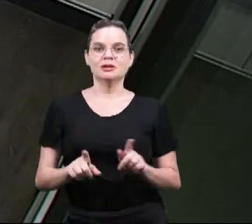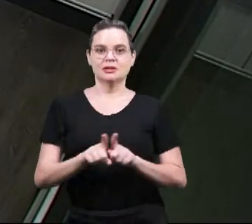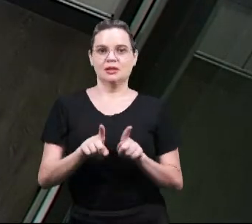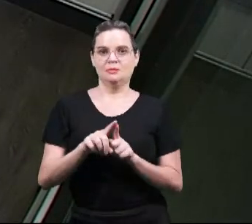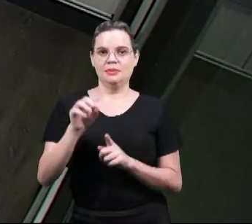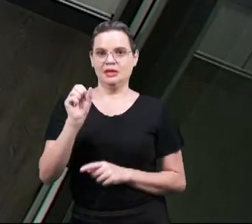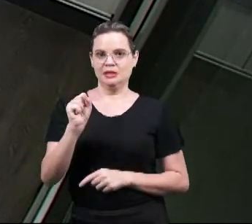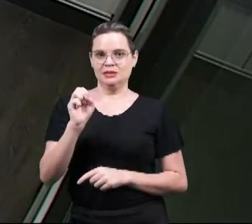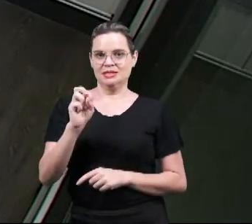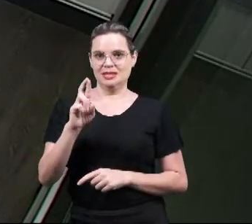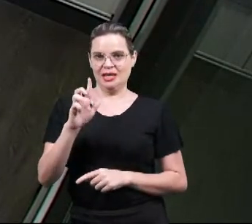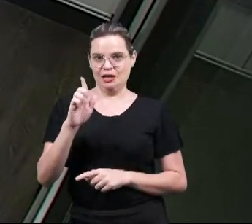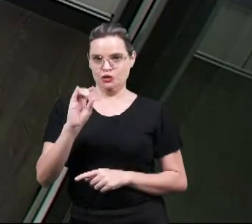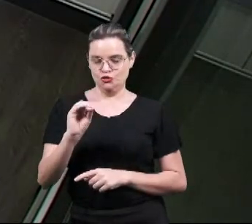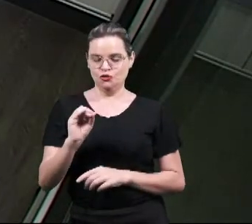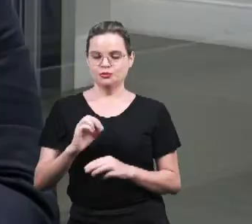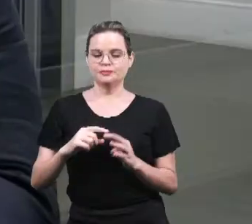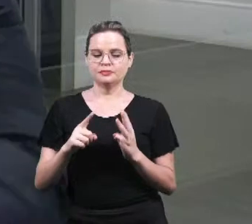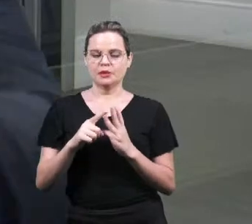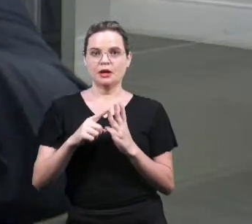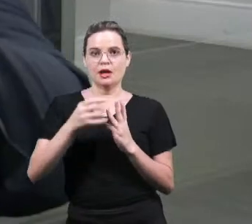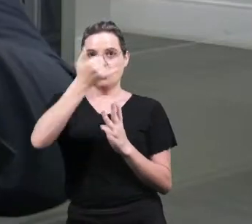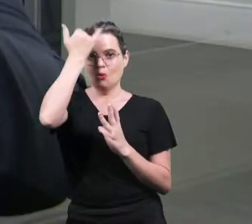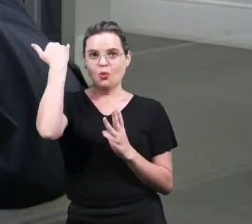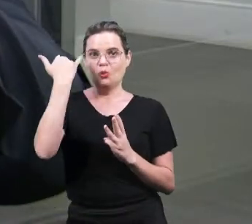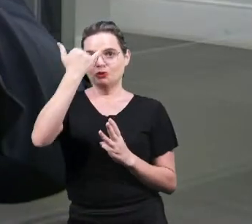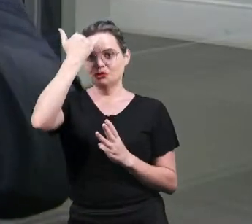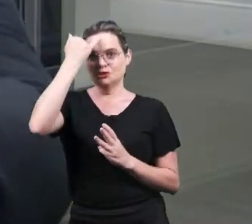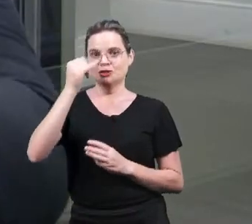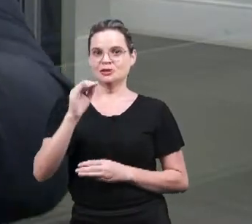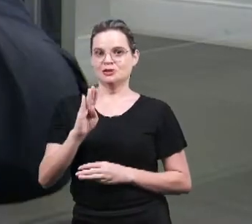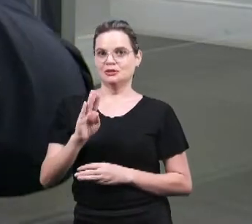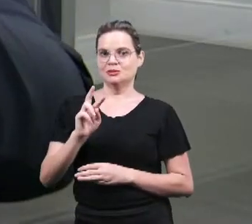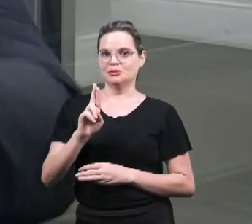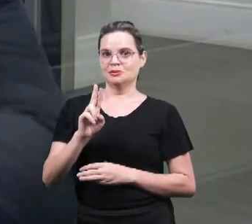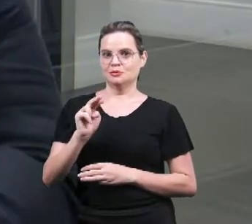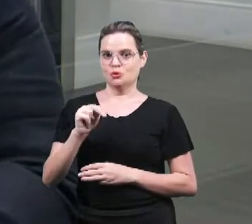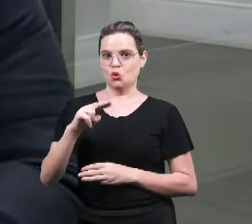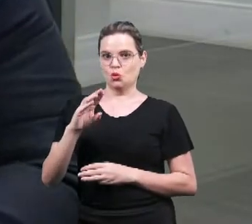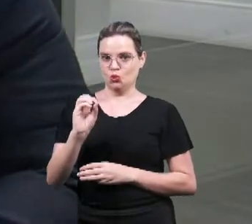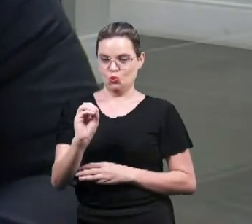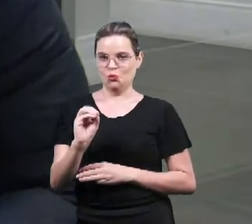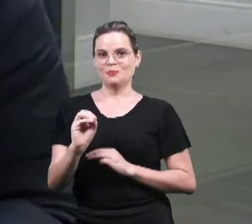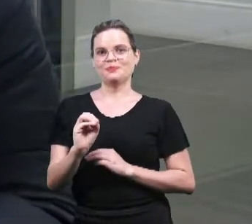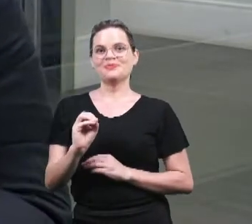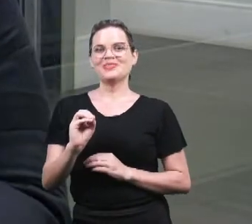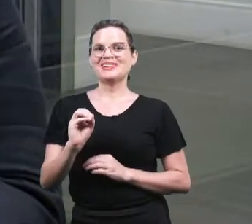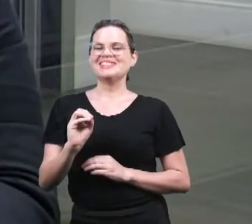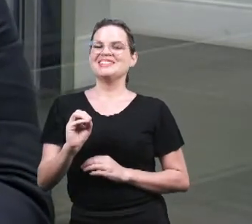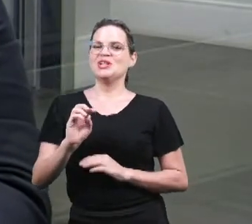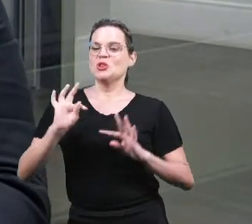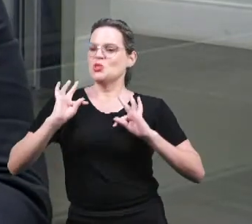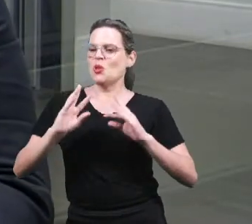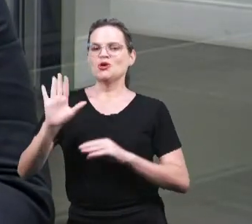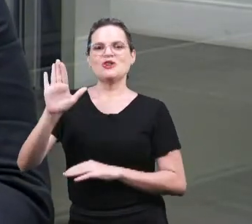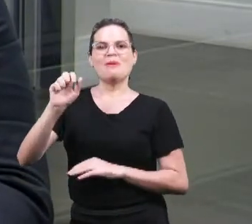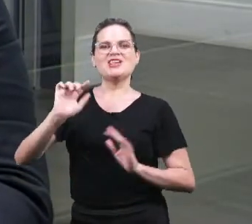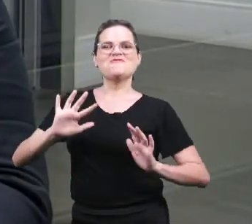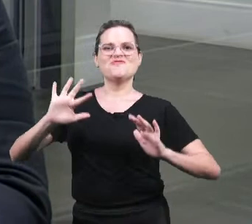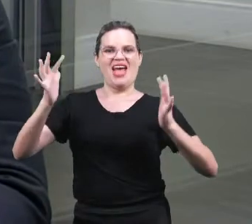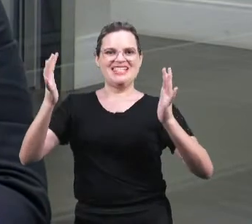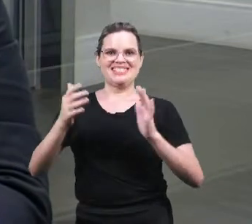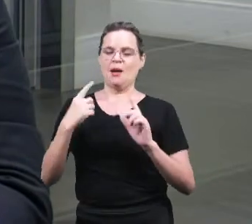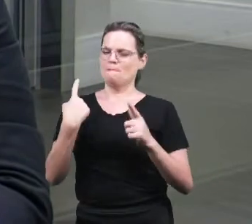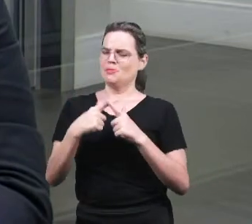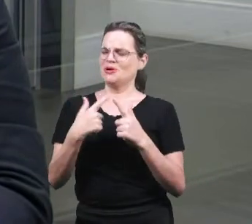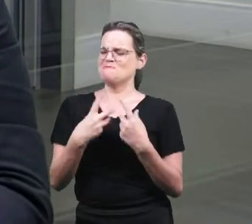ungido Bruno Brito, conhecido como o Bruno Festa, né? É uma festa da igreja, um servo muito alegre, um